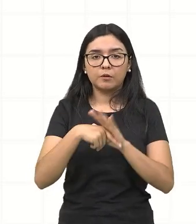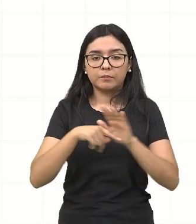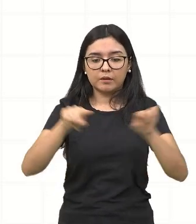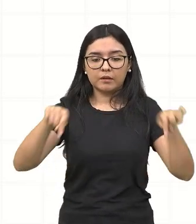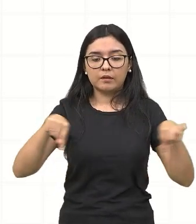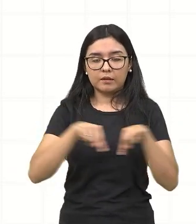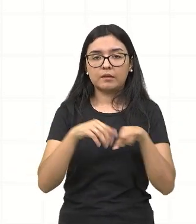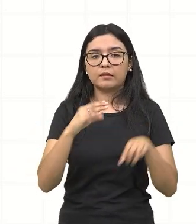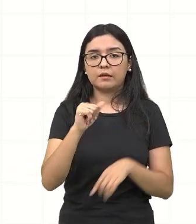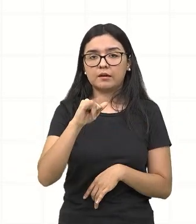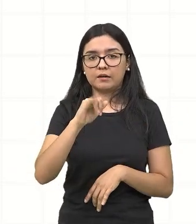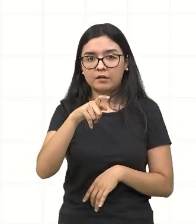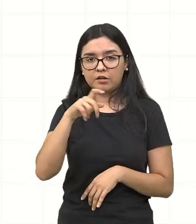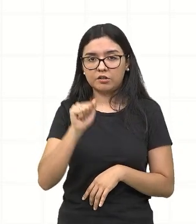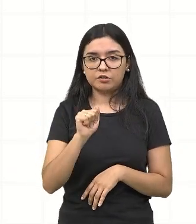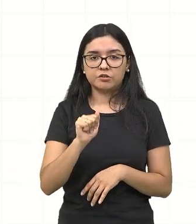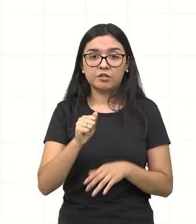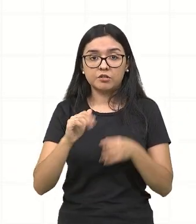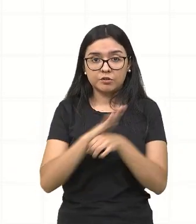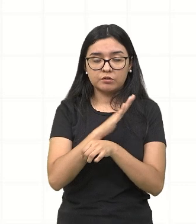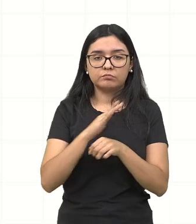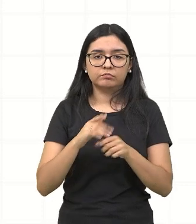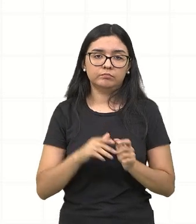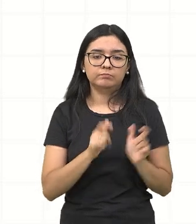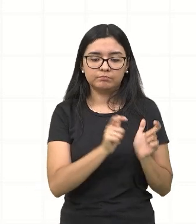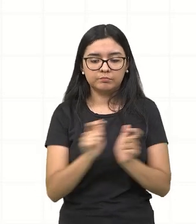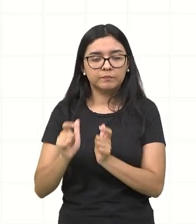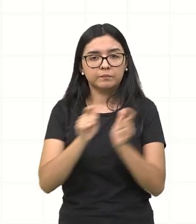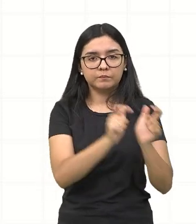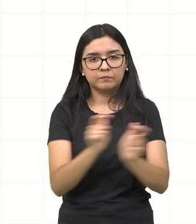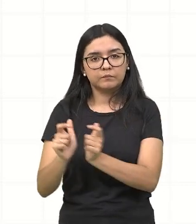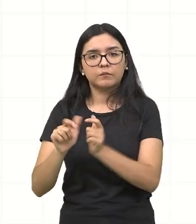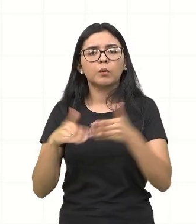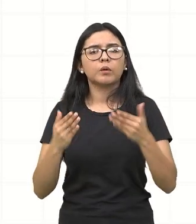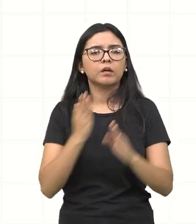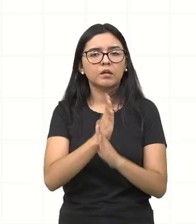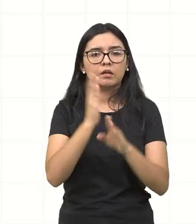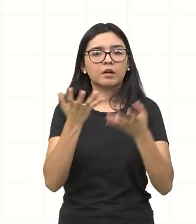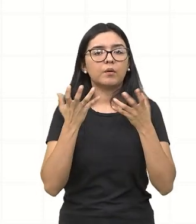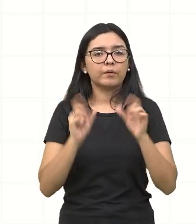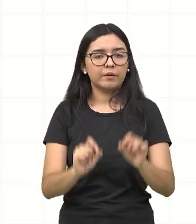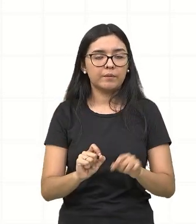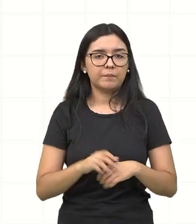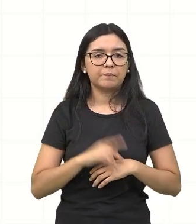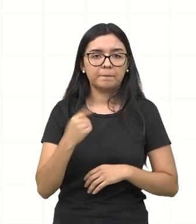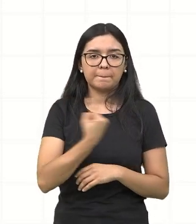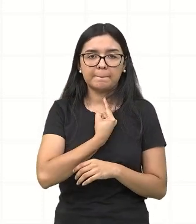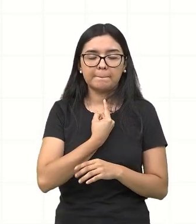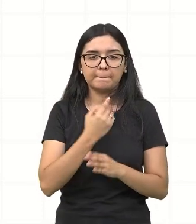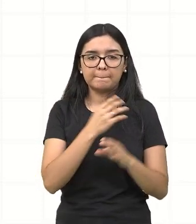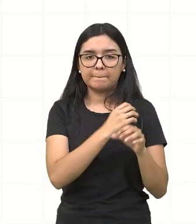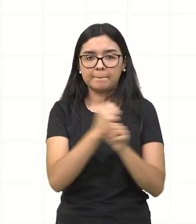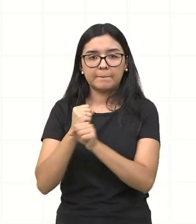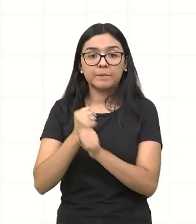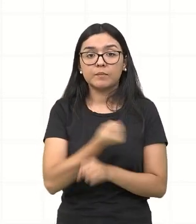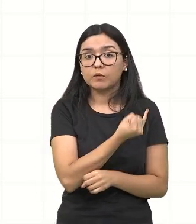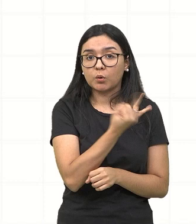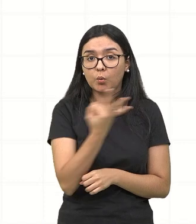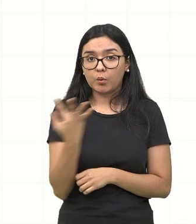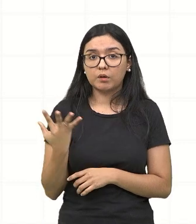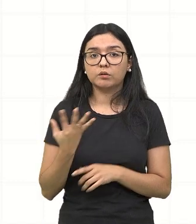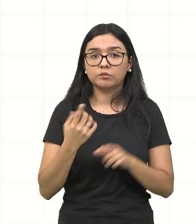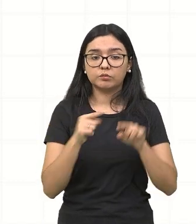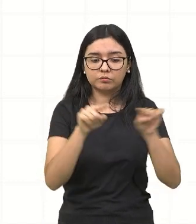caixa totalmente preenchida? O que ele quer que a gente determine? Que a gente determine quantos